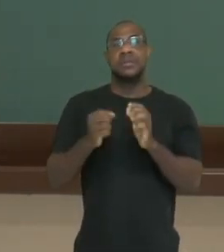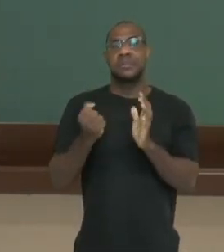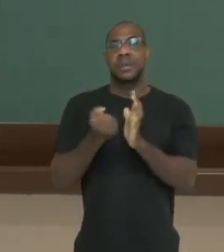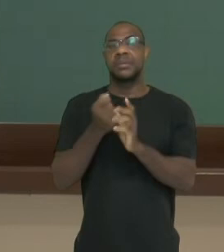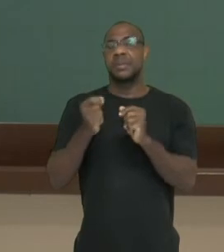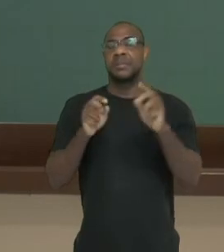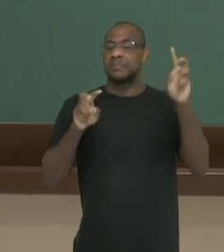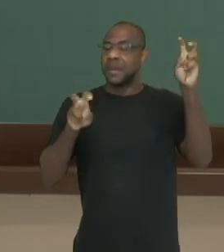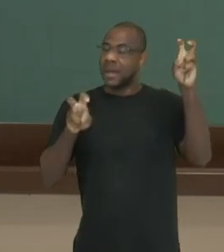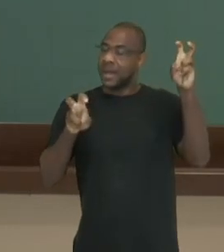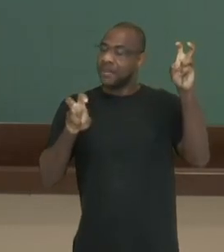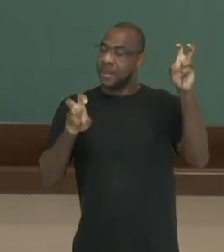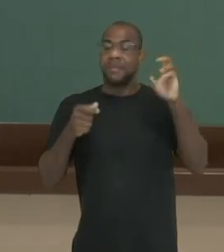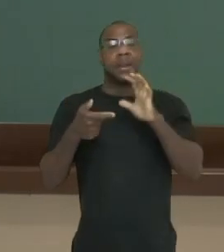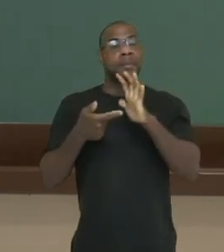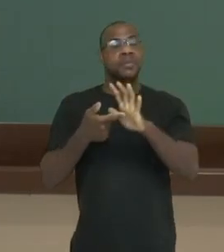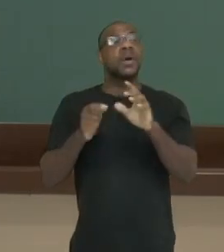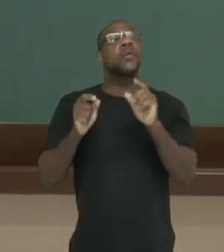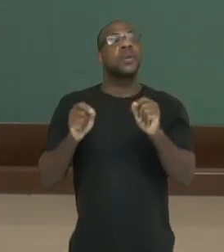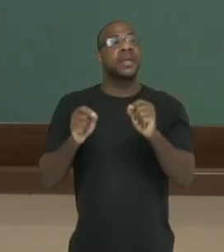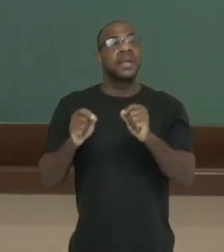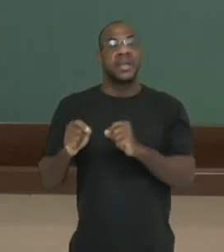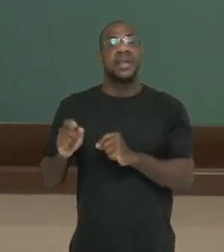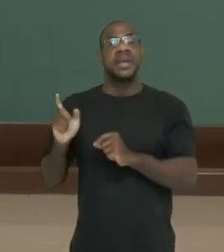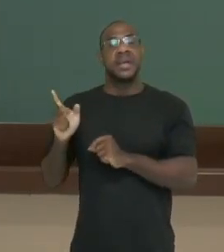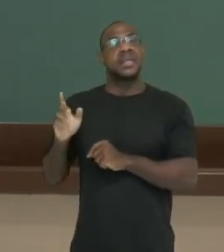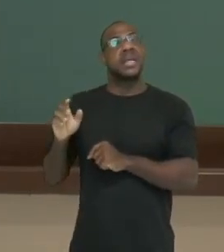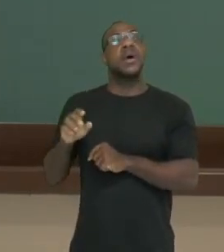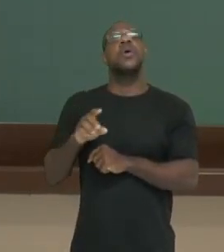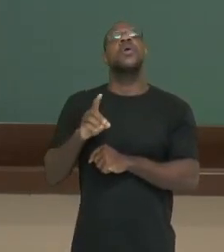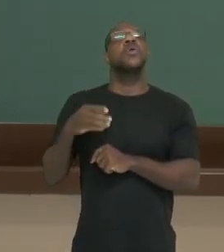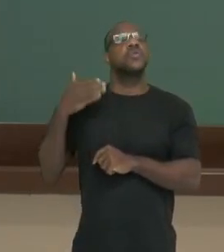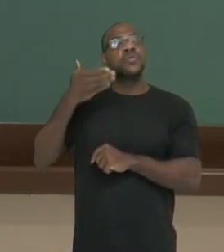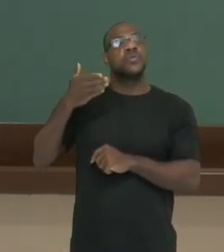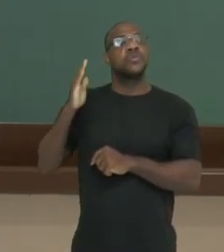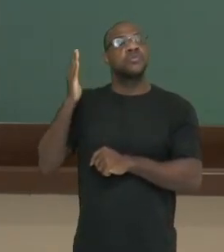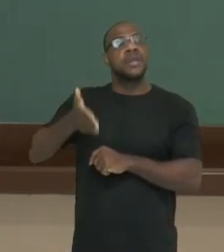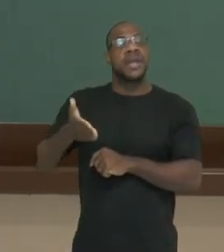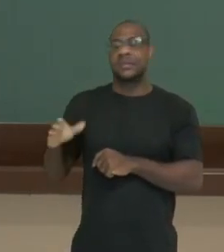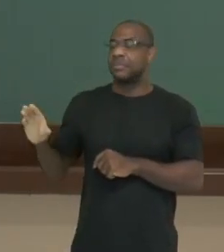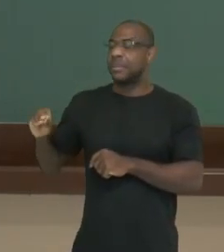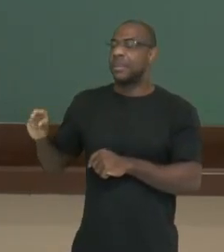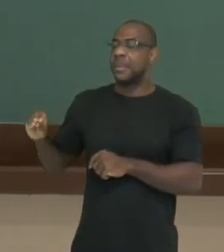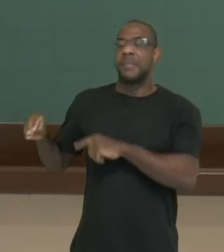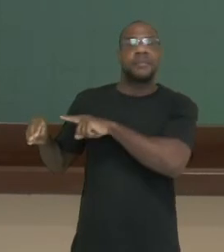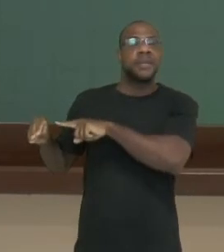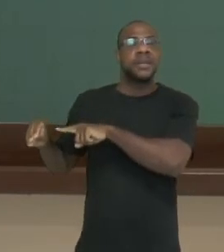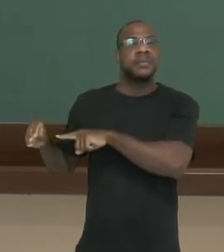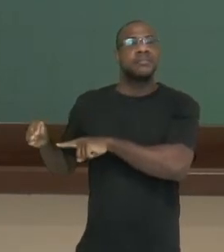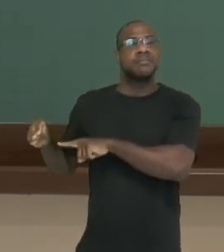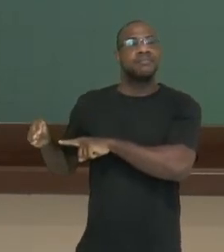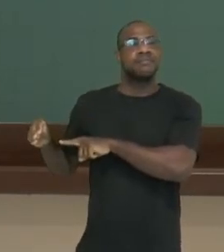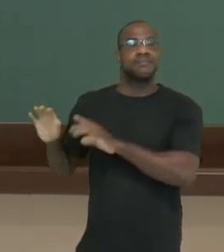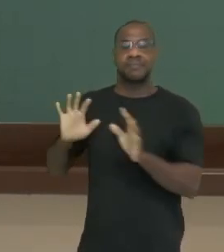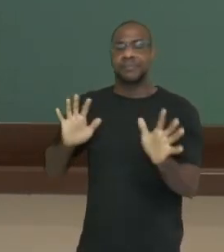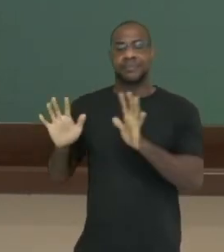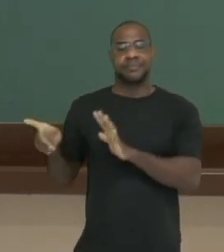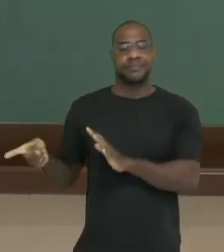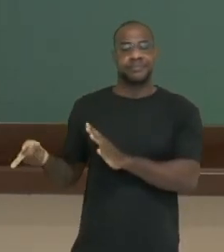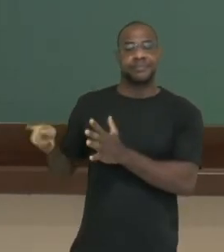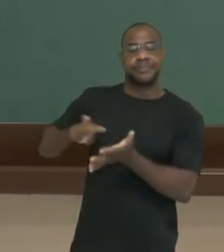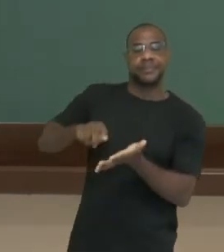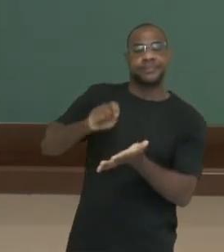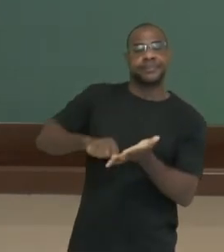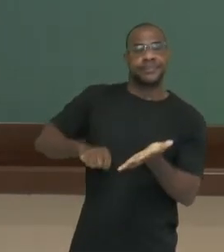das aspas para indicar o discurso direto, para indicar a fala do jogador. Então, nesse momento, nós não temos a fala